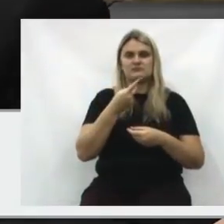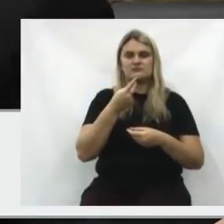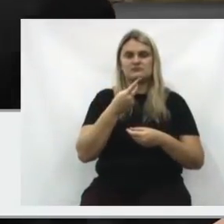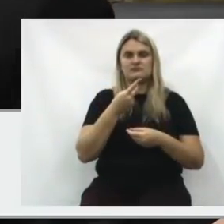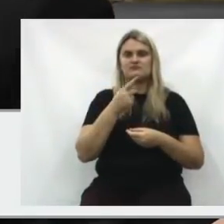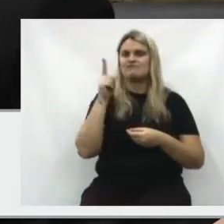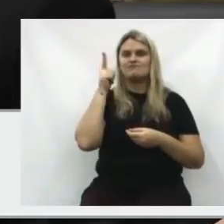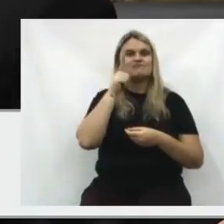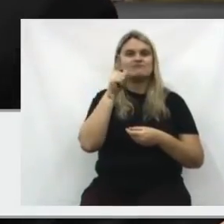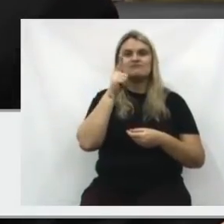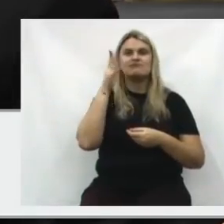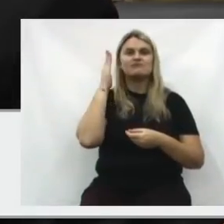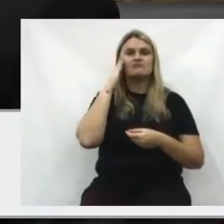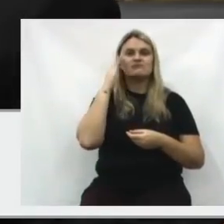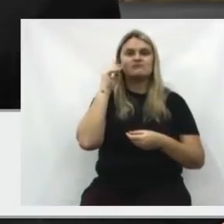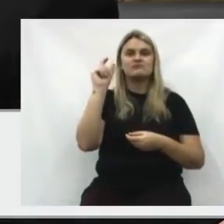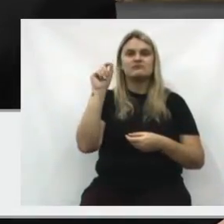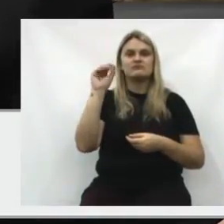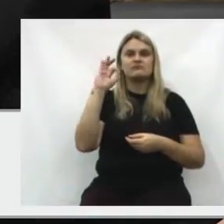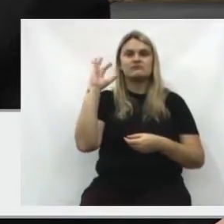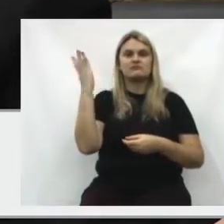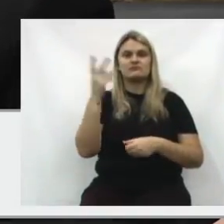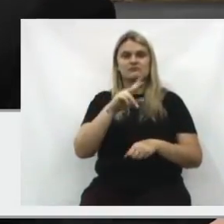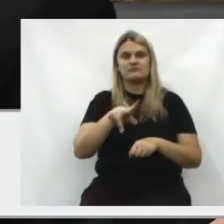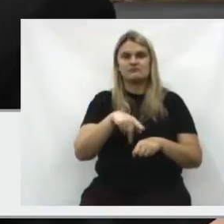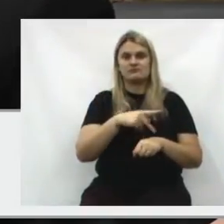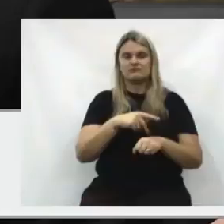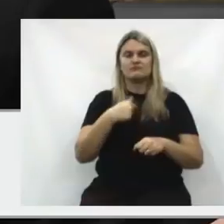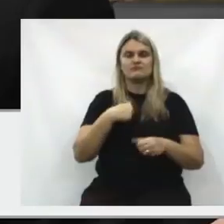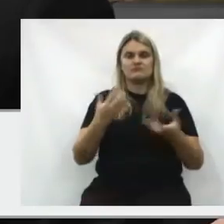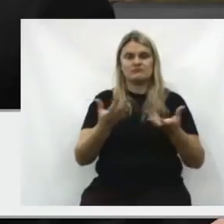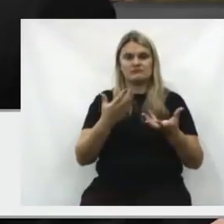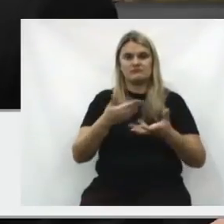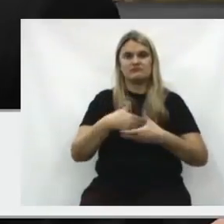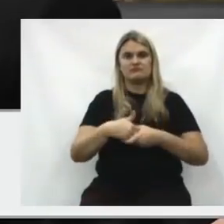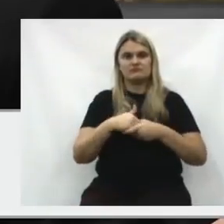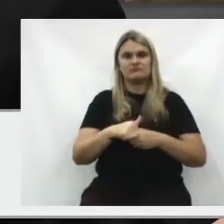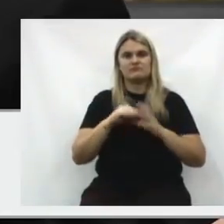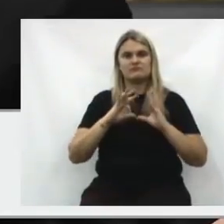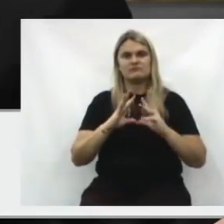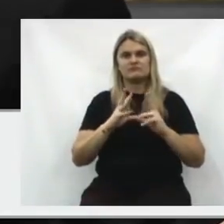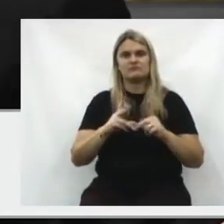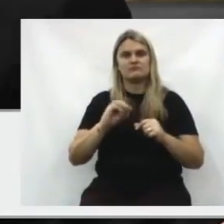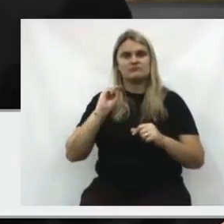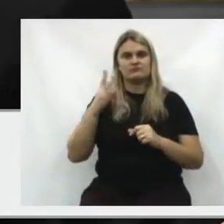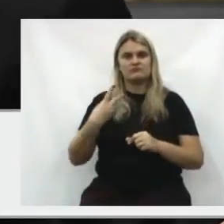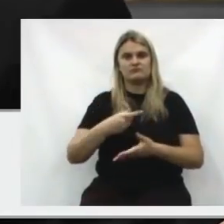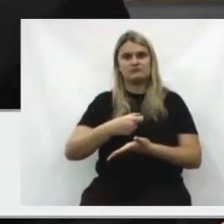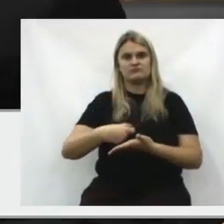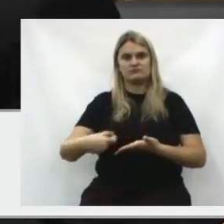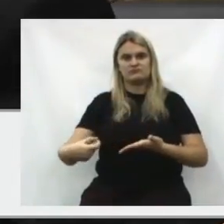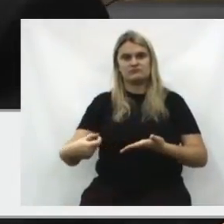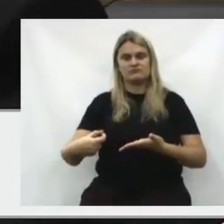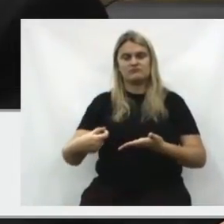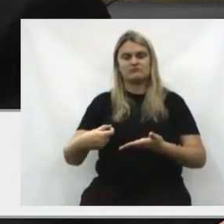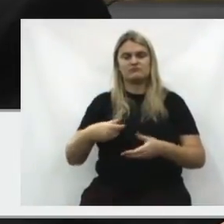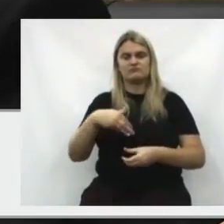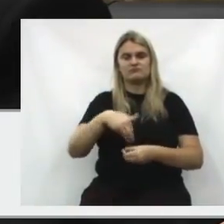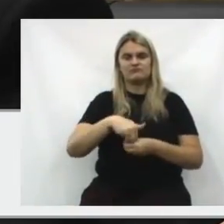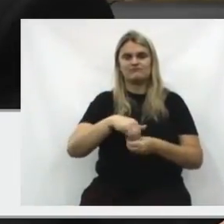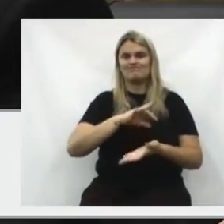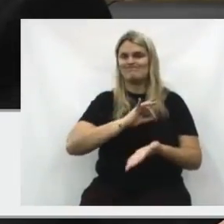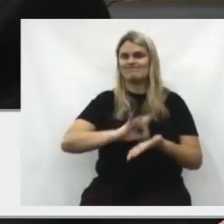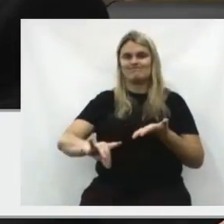dita para ele para depois repetir, que não consegue nem saber o que está acontecendo no país. Então, Quero aqui parabenizar a todos os vereadores que